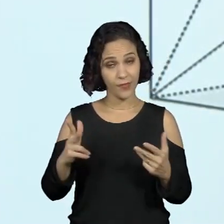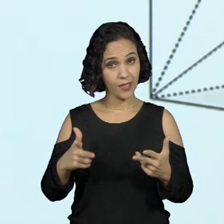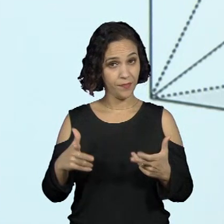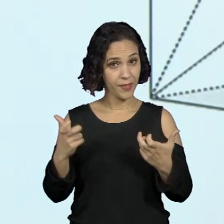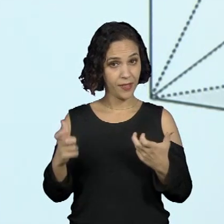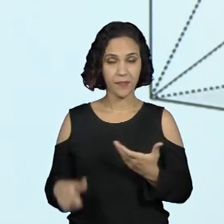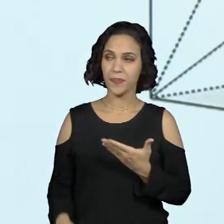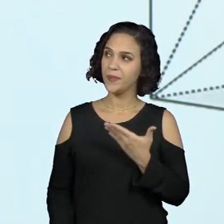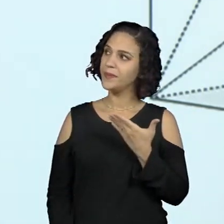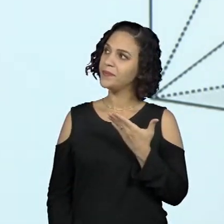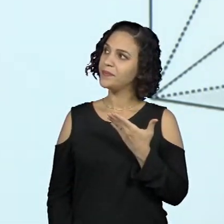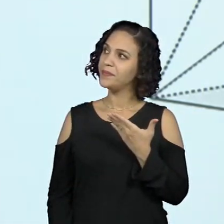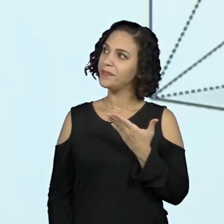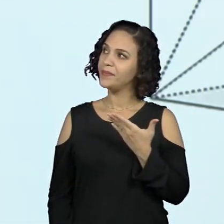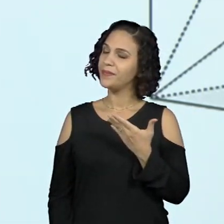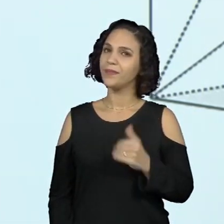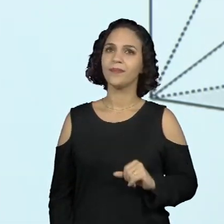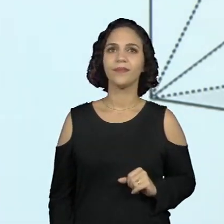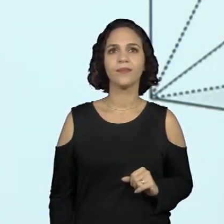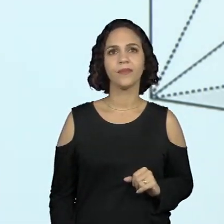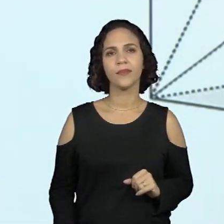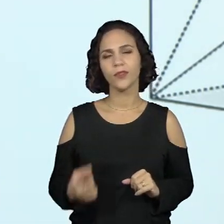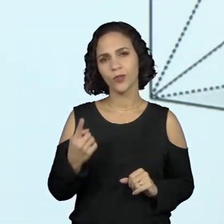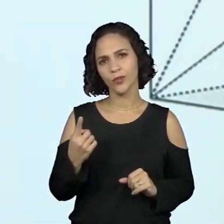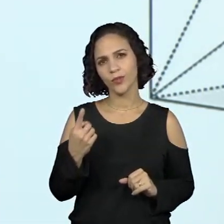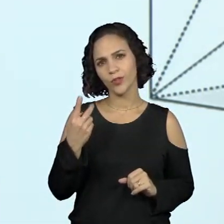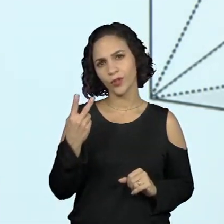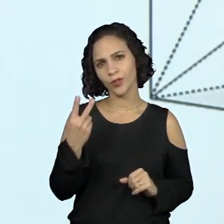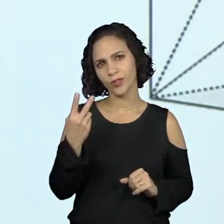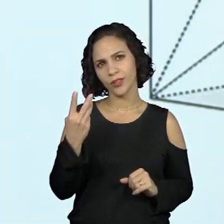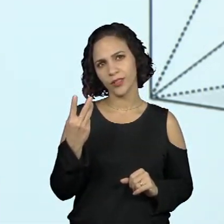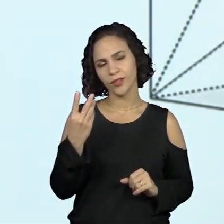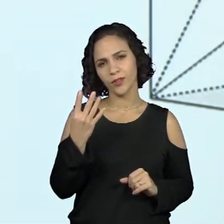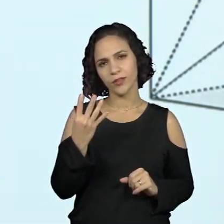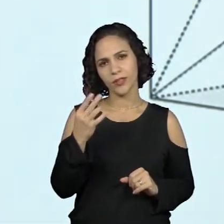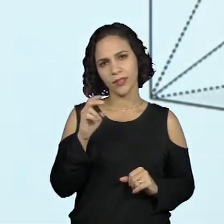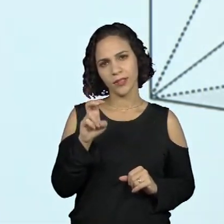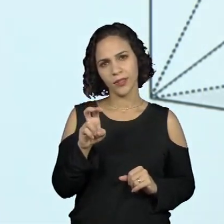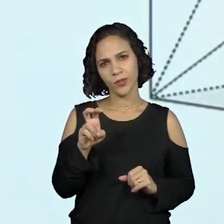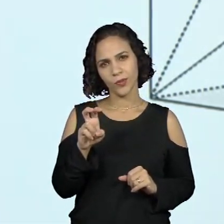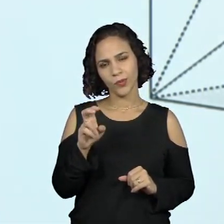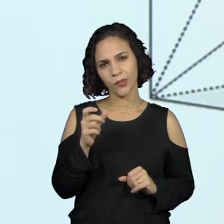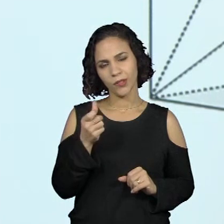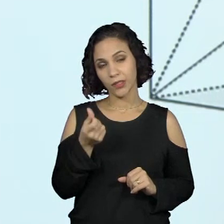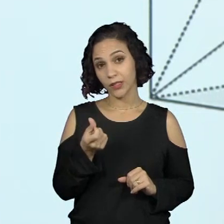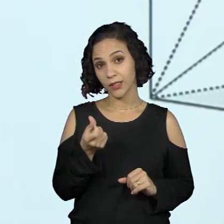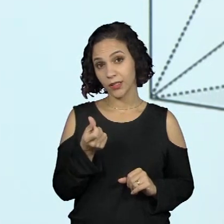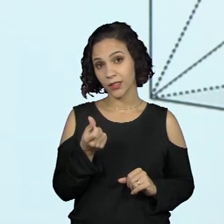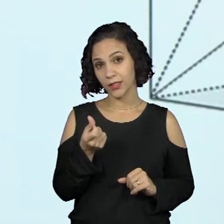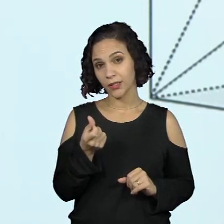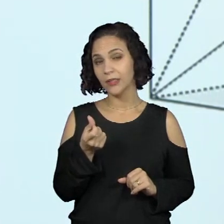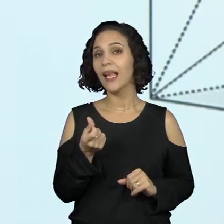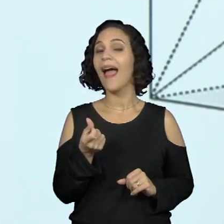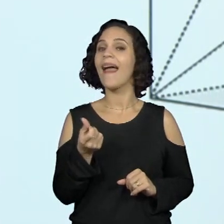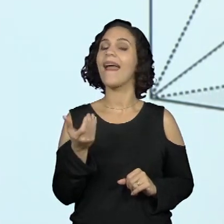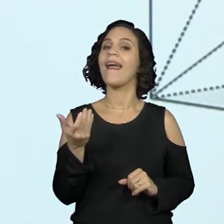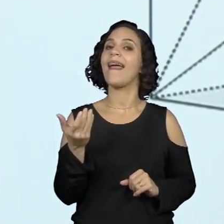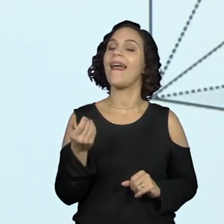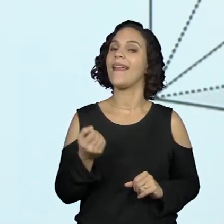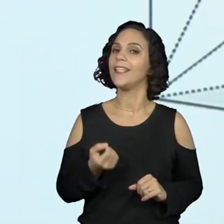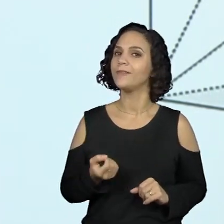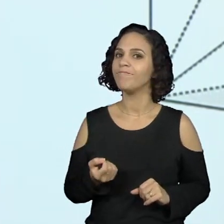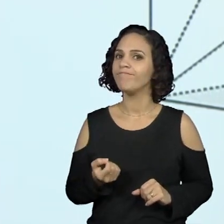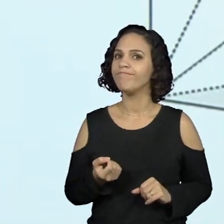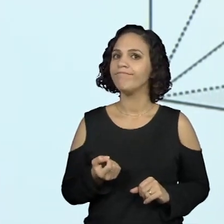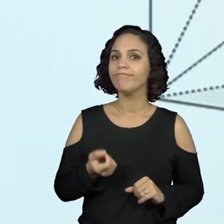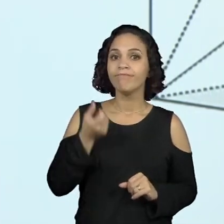Observem. Vamos ver essa base. 1, 2, 3, 4, 5, 6 lados. Ah, essa é a